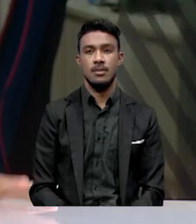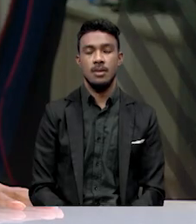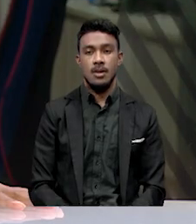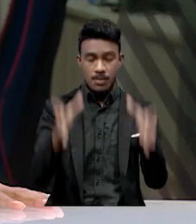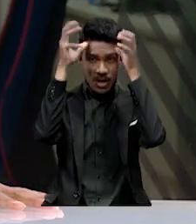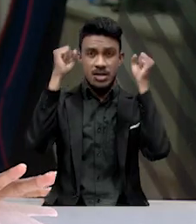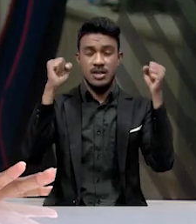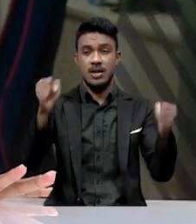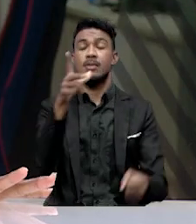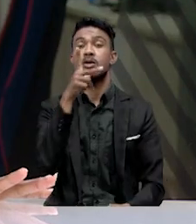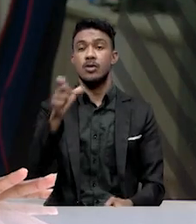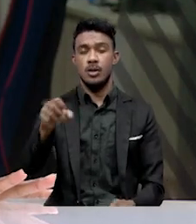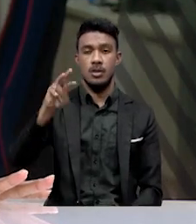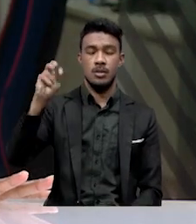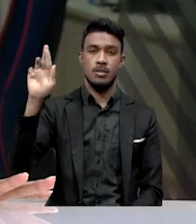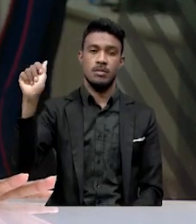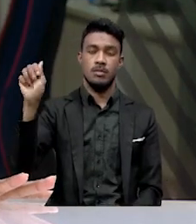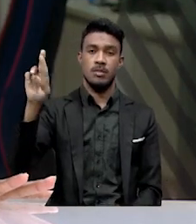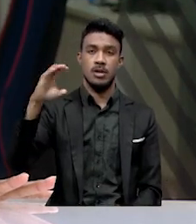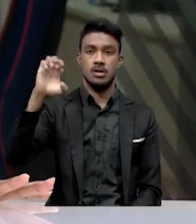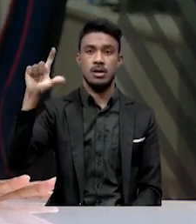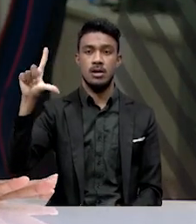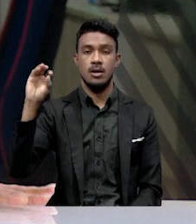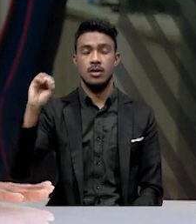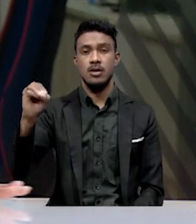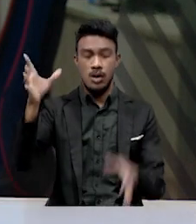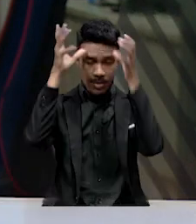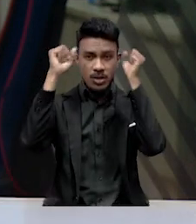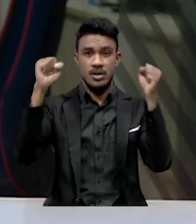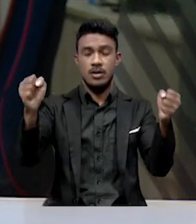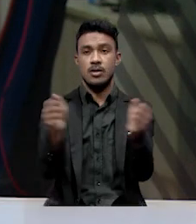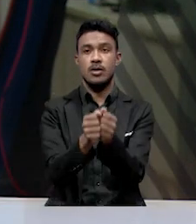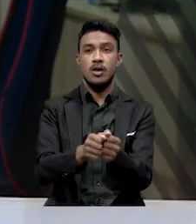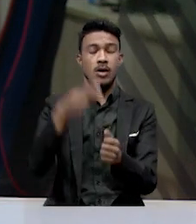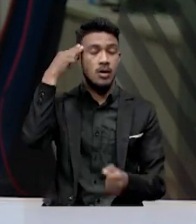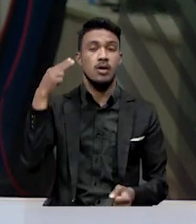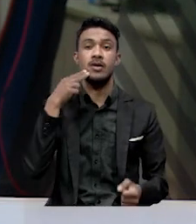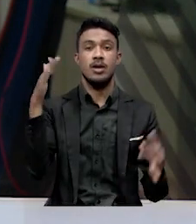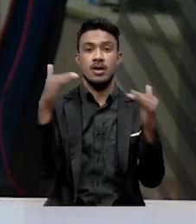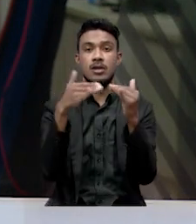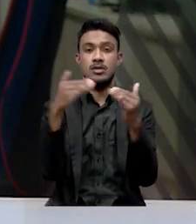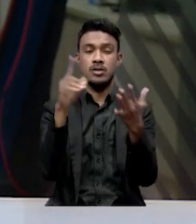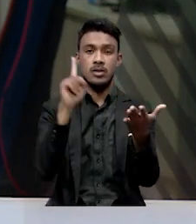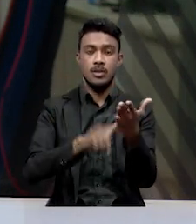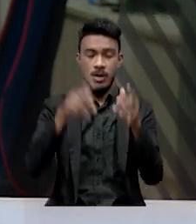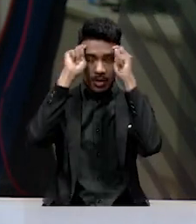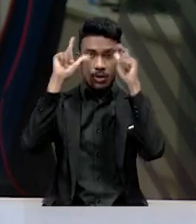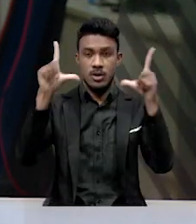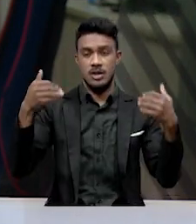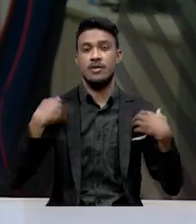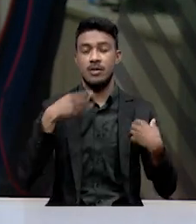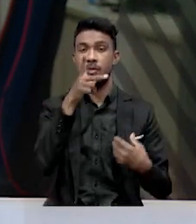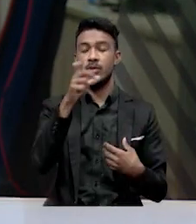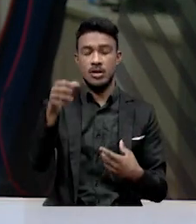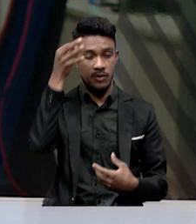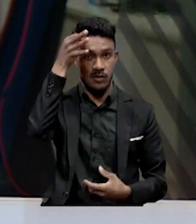Presidente da República de Portugal, Marcelo Rebelo de Sousa, Presidente da República, José Ramos Horta, discute cooperação bilateral Timor-Leste, Portugal e